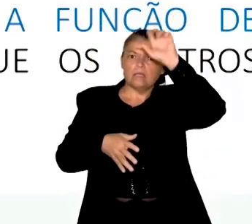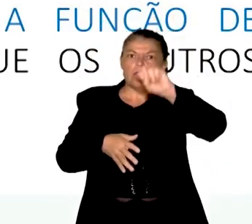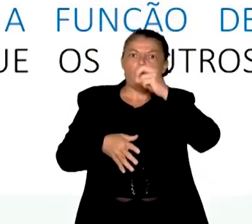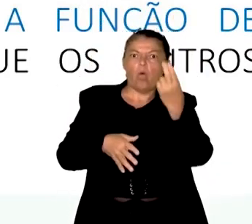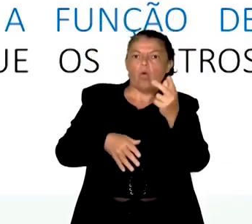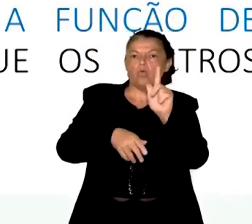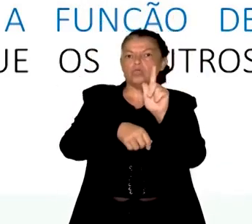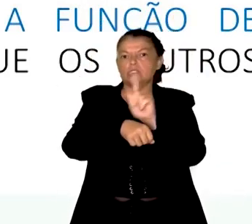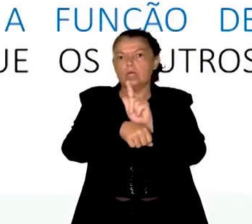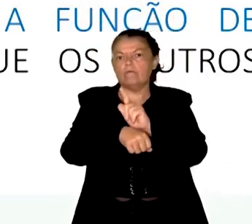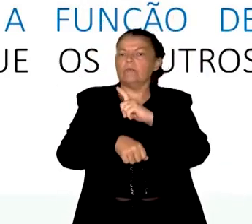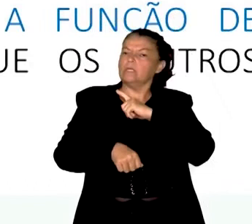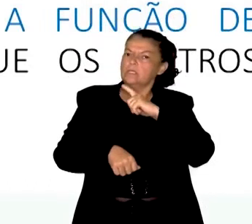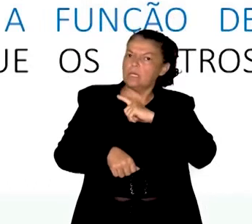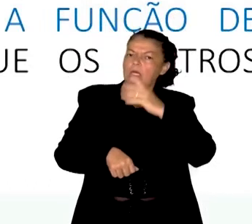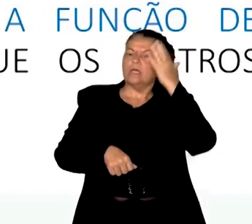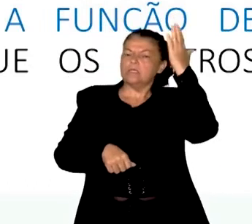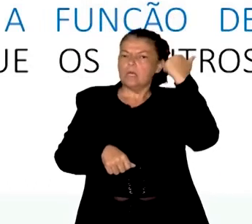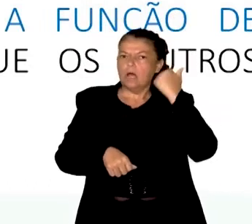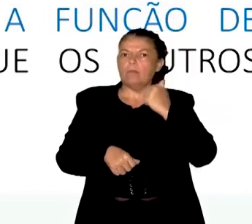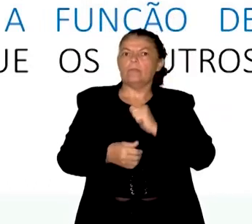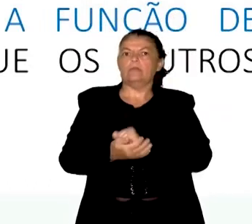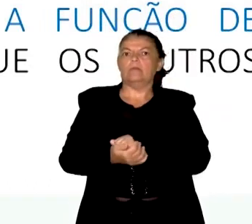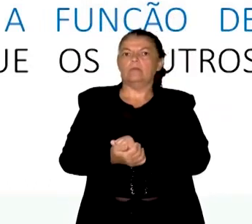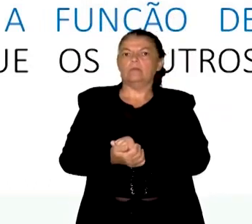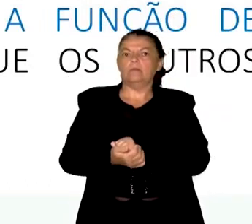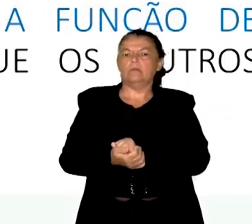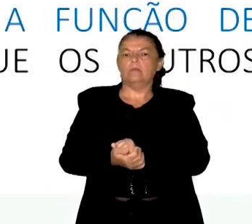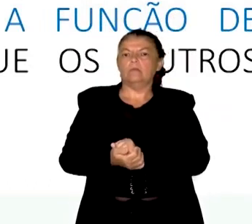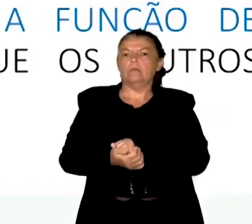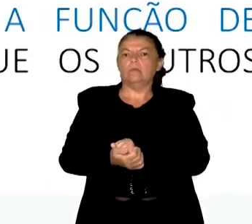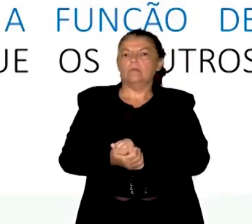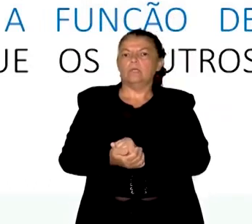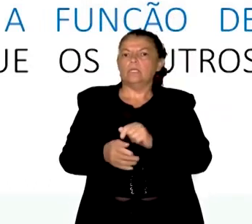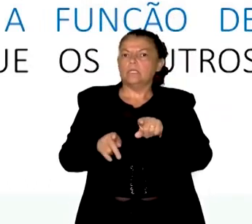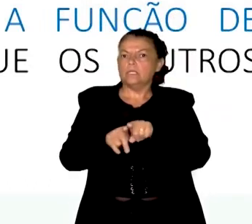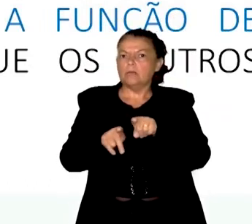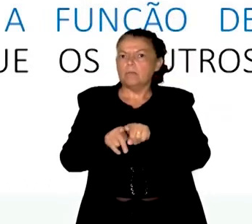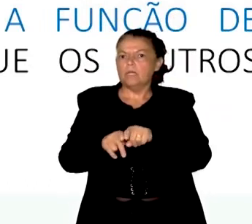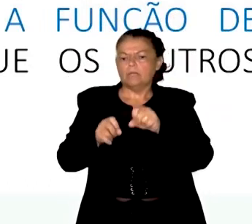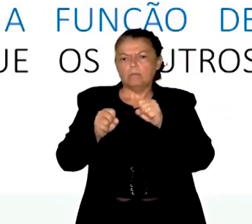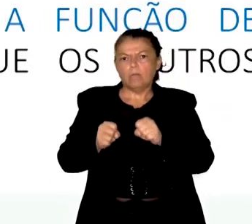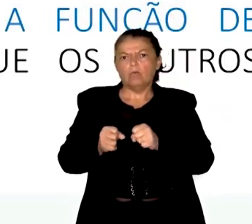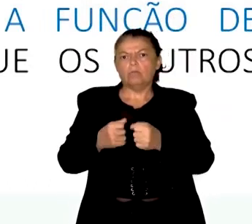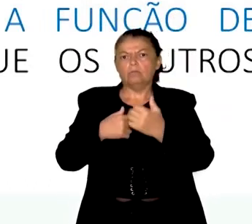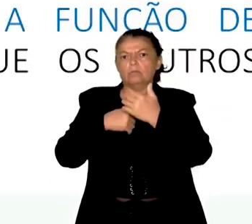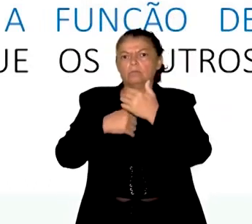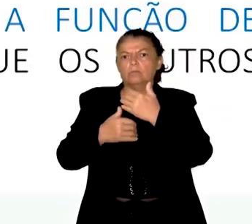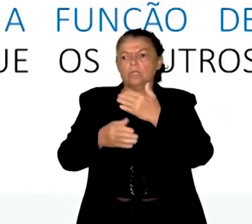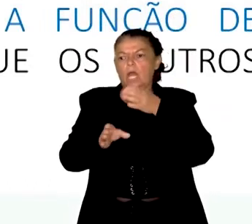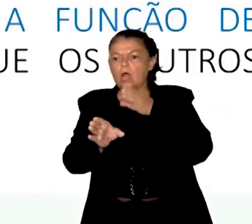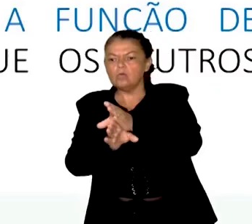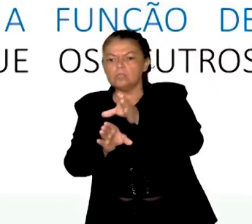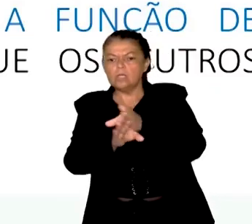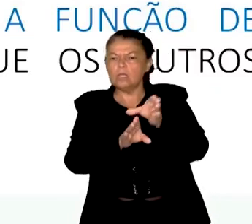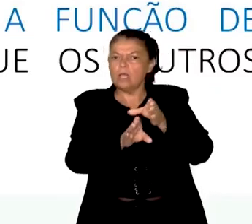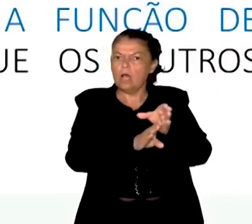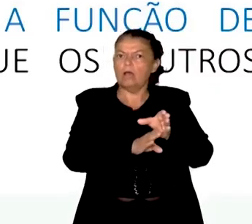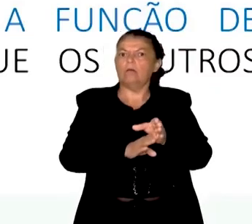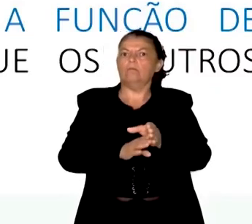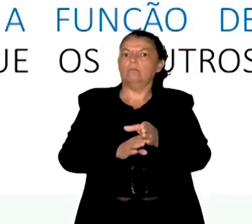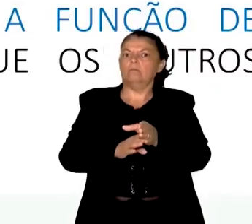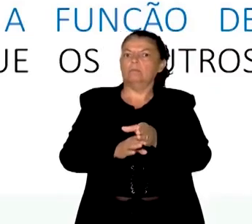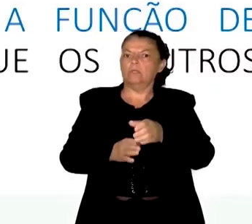aquele que tem a função de determinar e cobrar o que os outros devem ou não